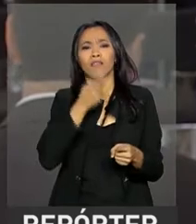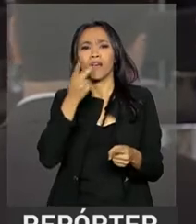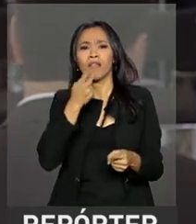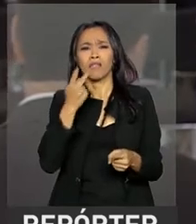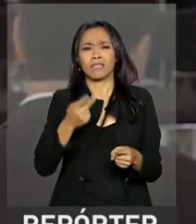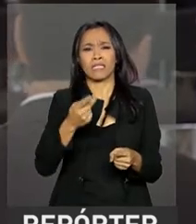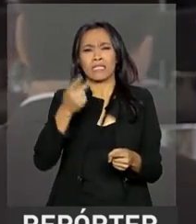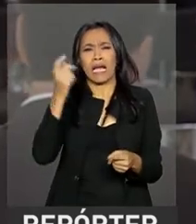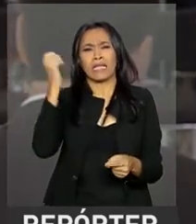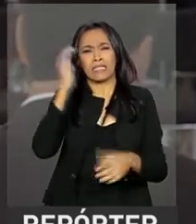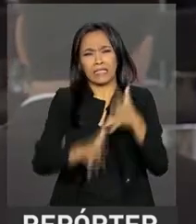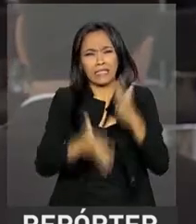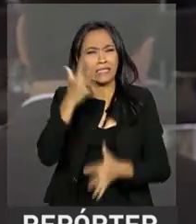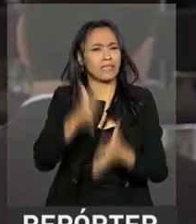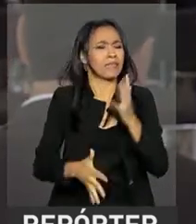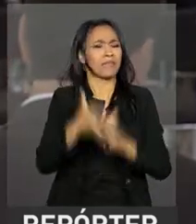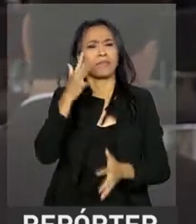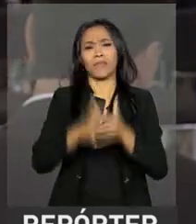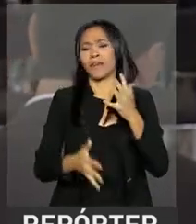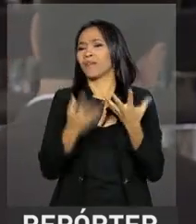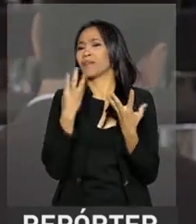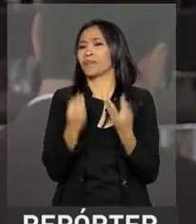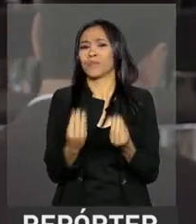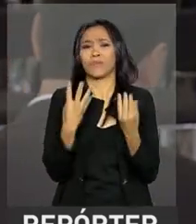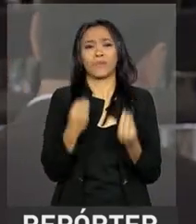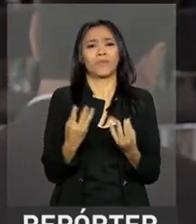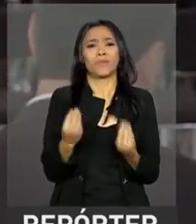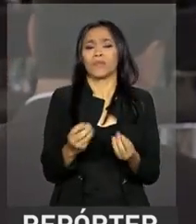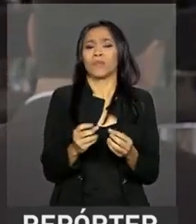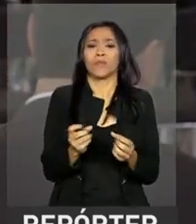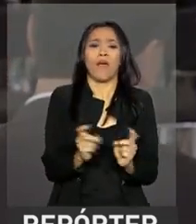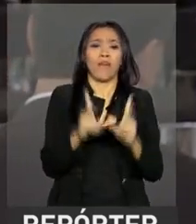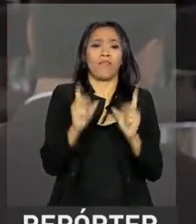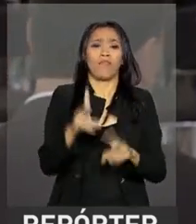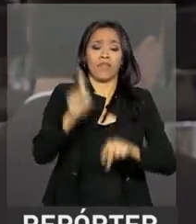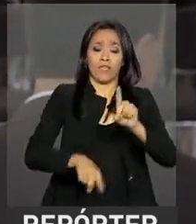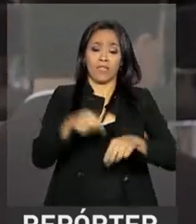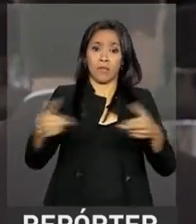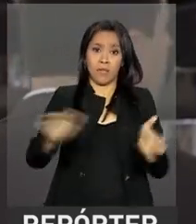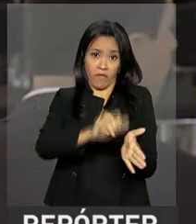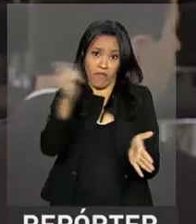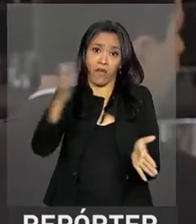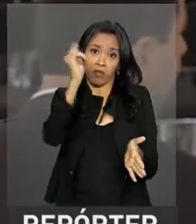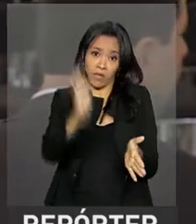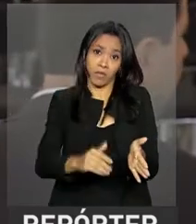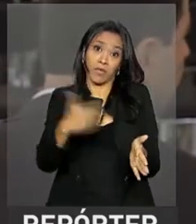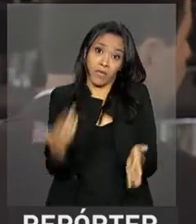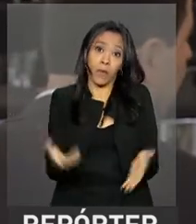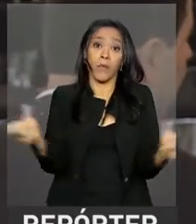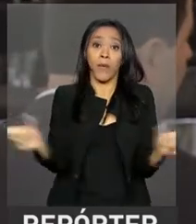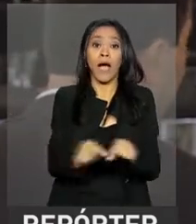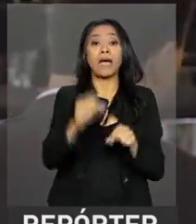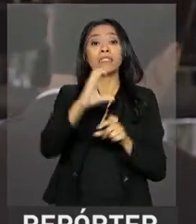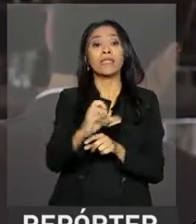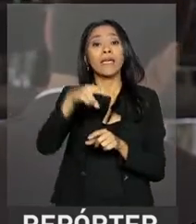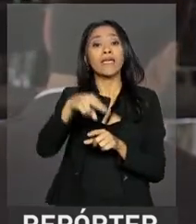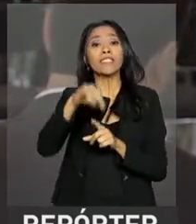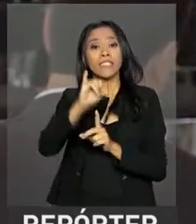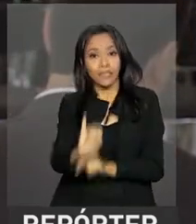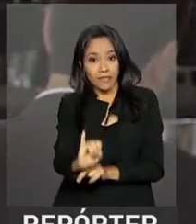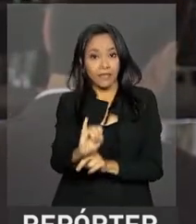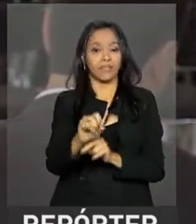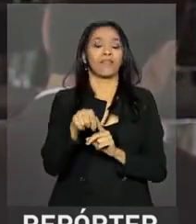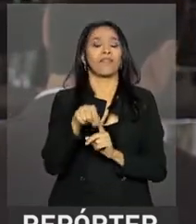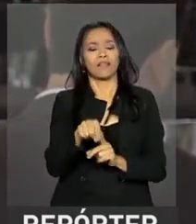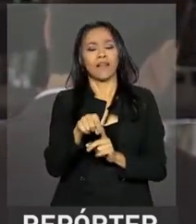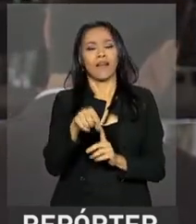principais gargalos nas pesquisas da CNI de comércio exterior. Então, a indústria, a CNI, aguarda com muita expectativa o anúncio do